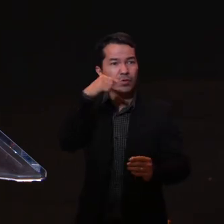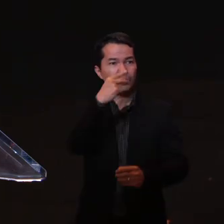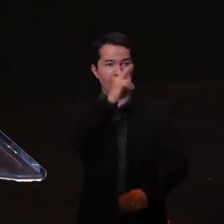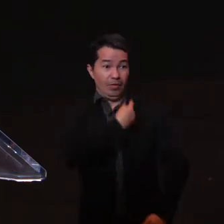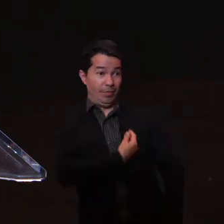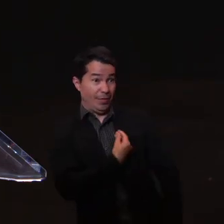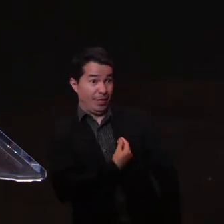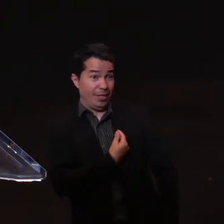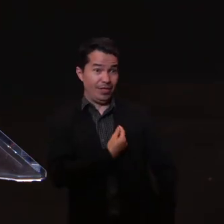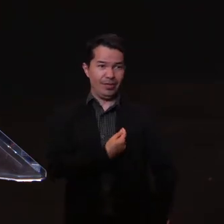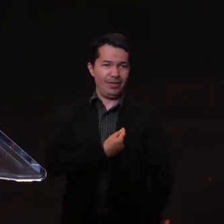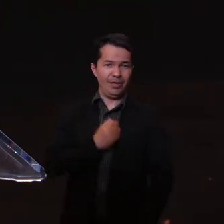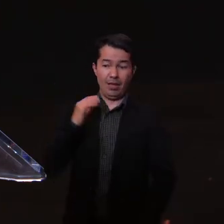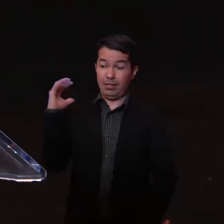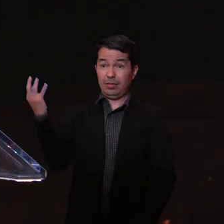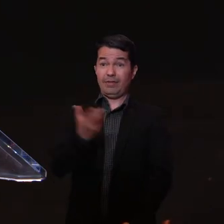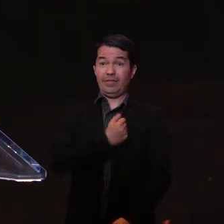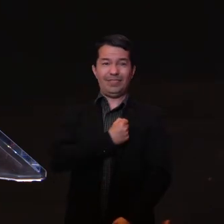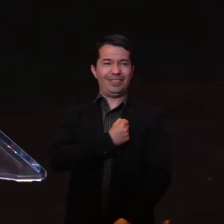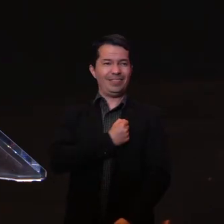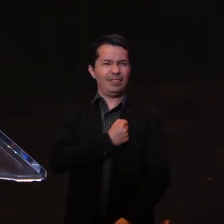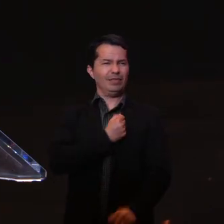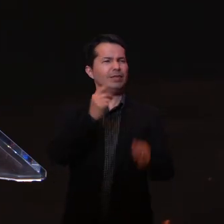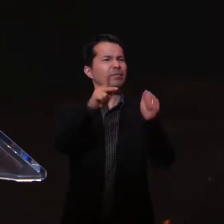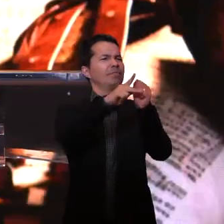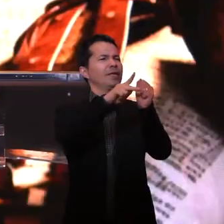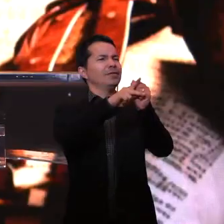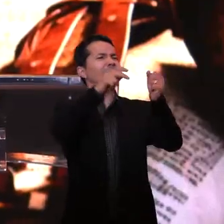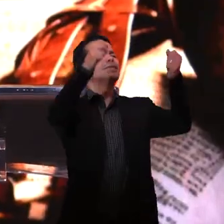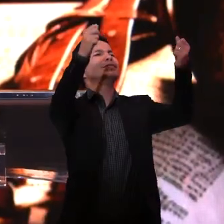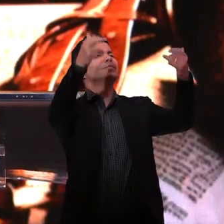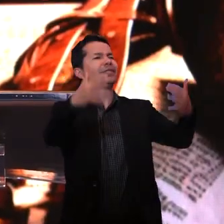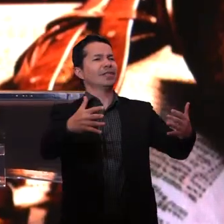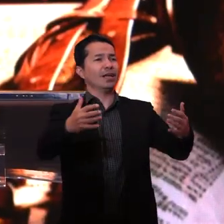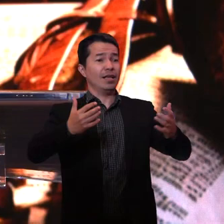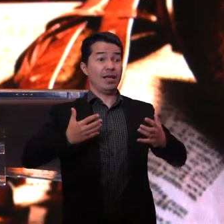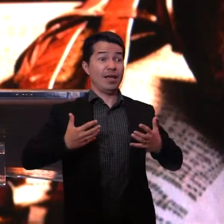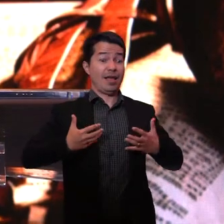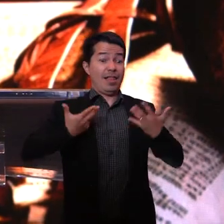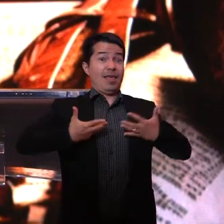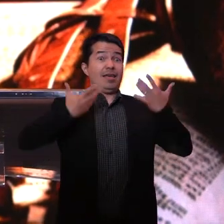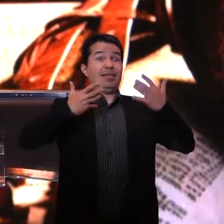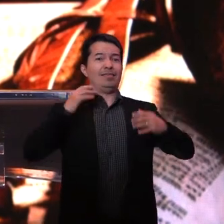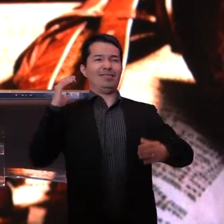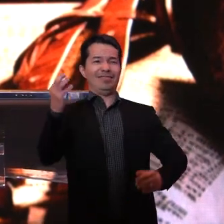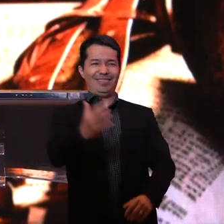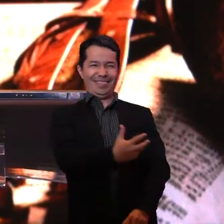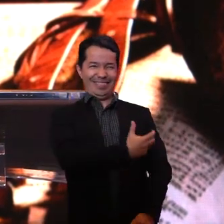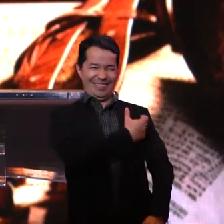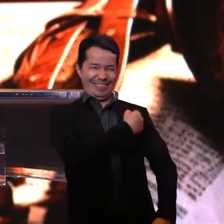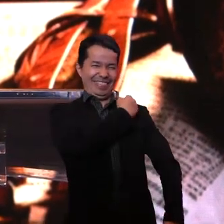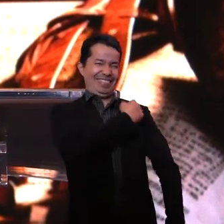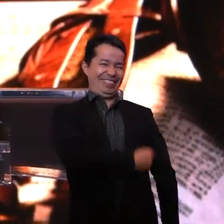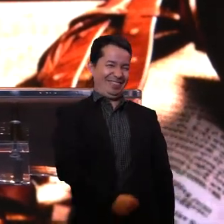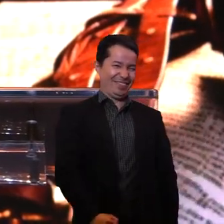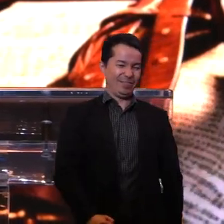está falando o quê? Da alegria da salvação. A minha esposa está aqui, a Sil,